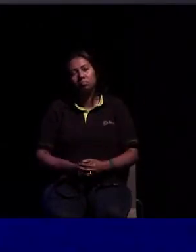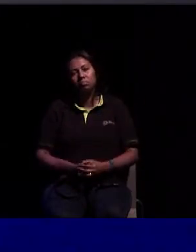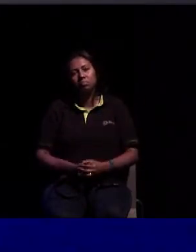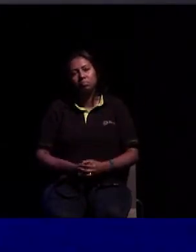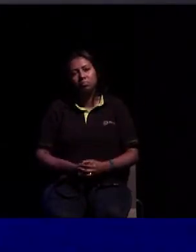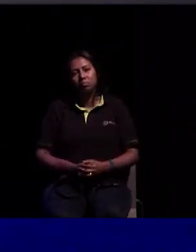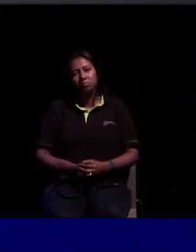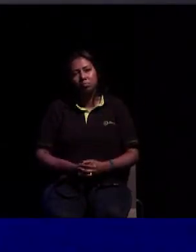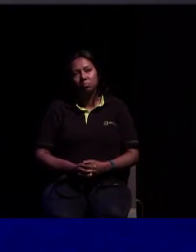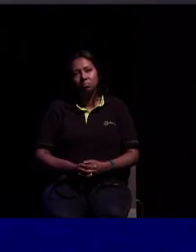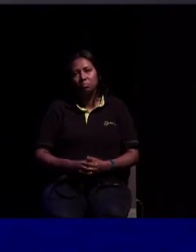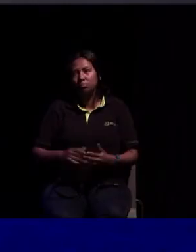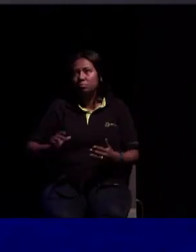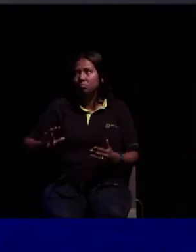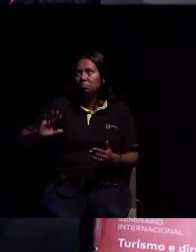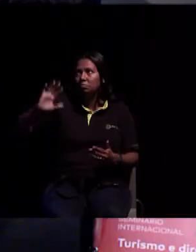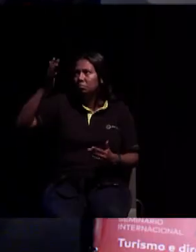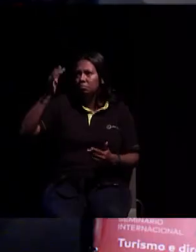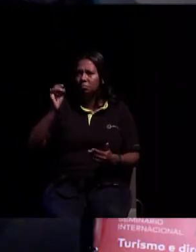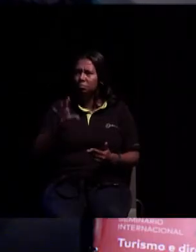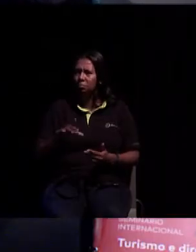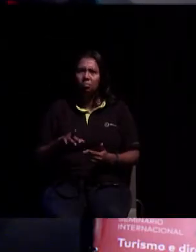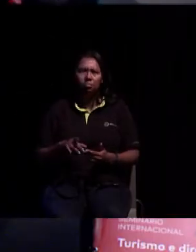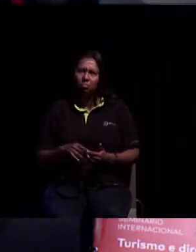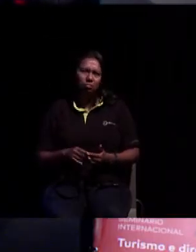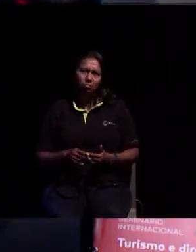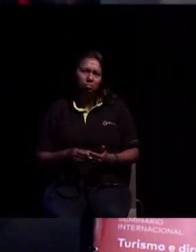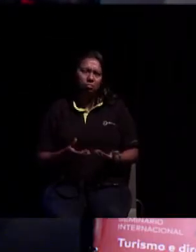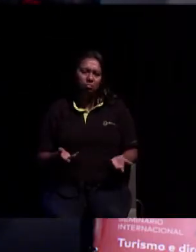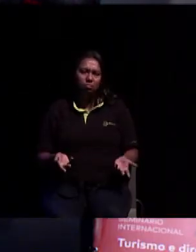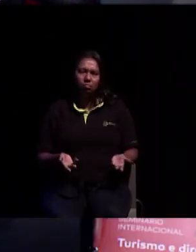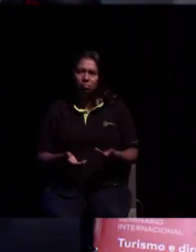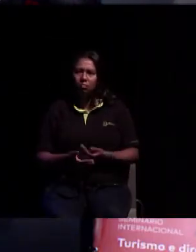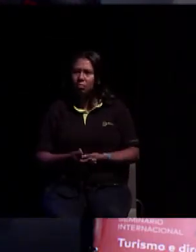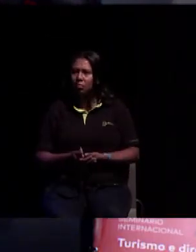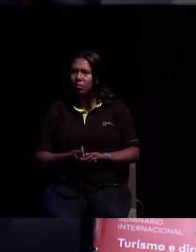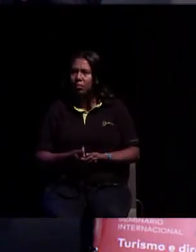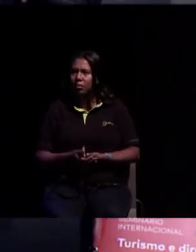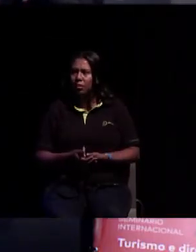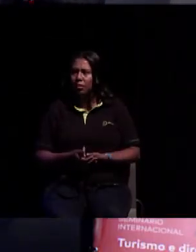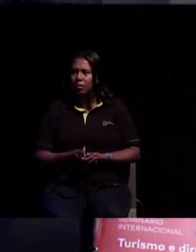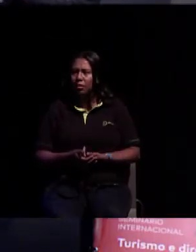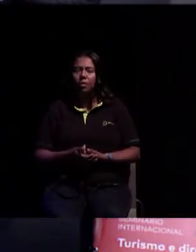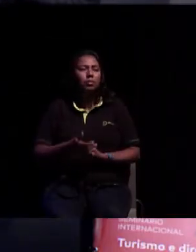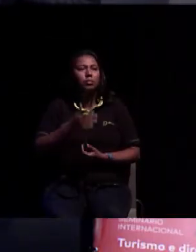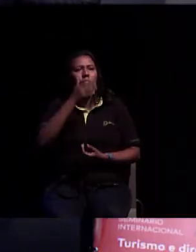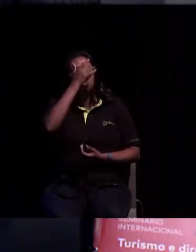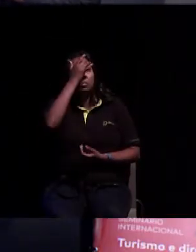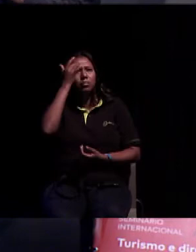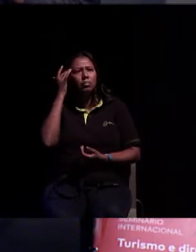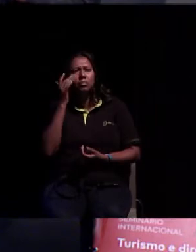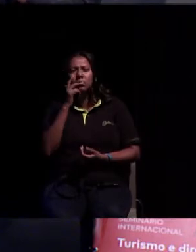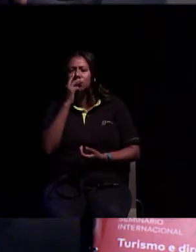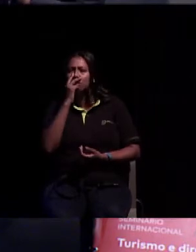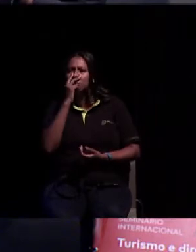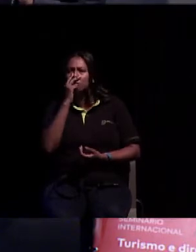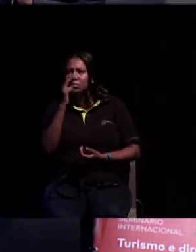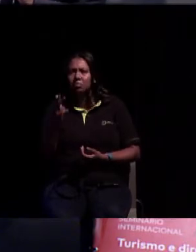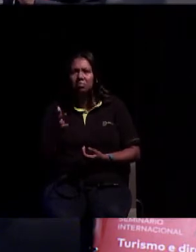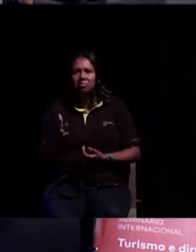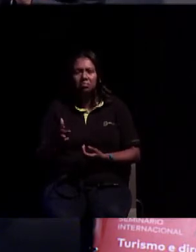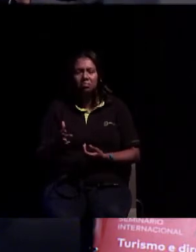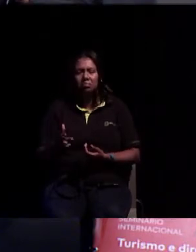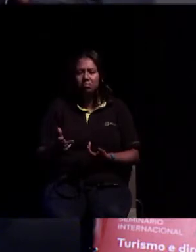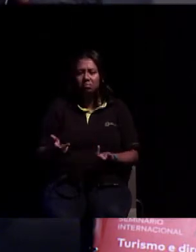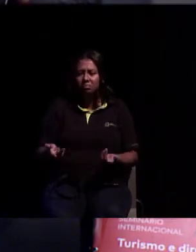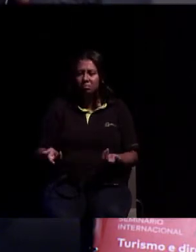não é por acaso, como a minha colega acabou de dizer, que as pessoas estão sendo deseducadas, né? Numa